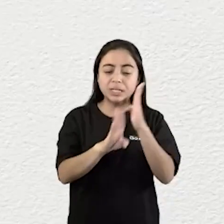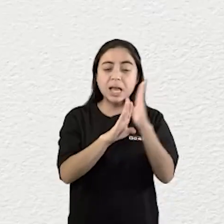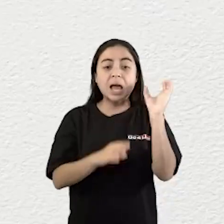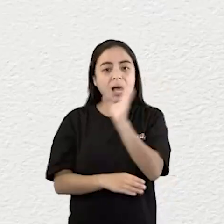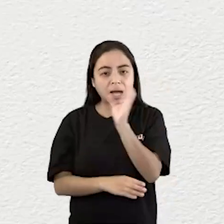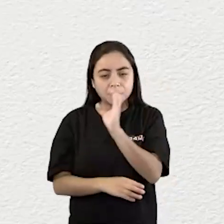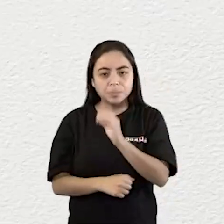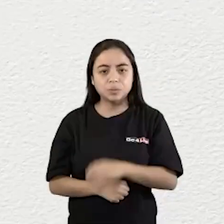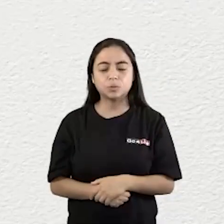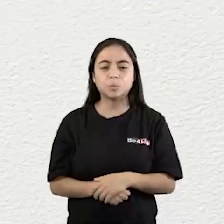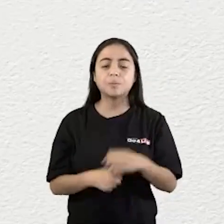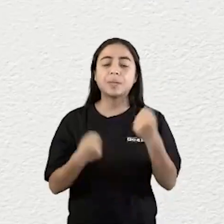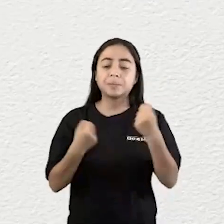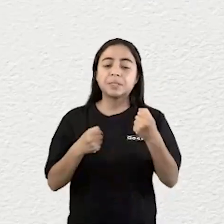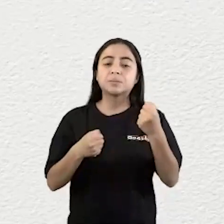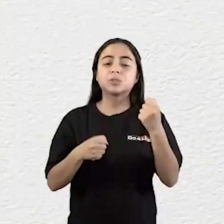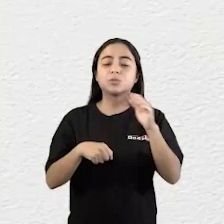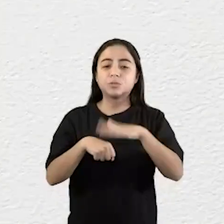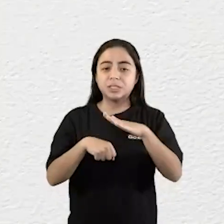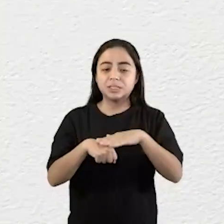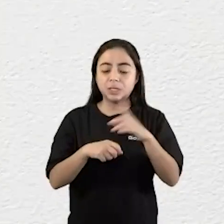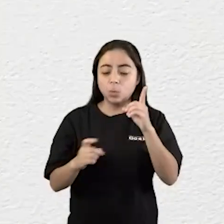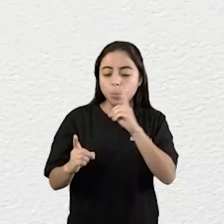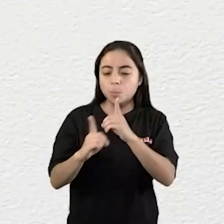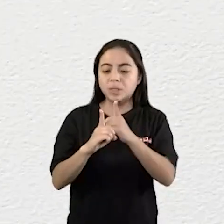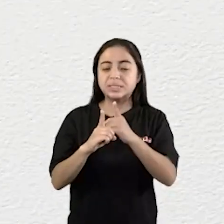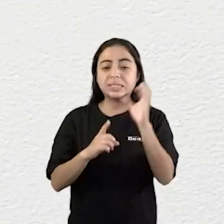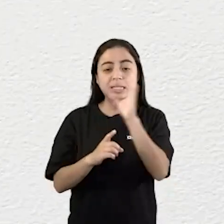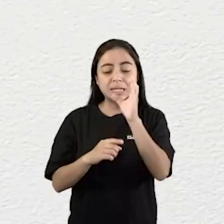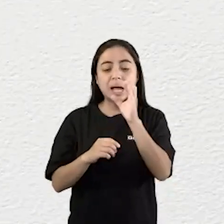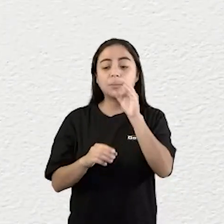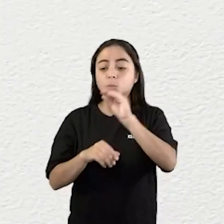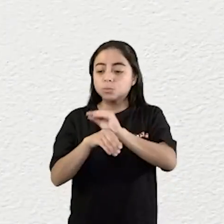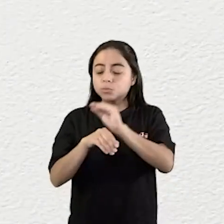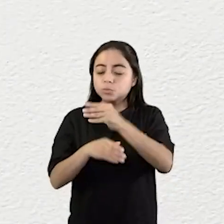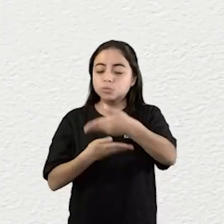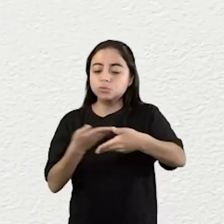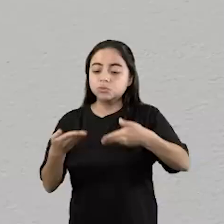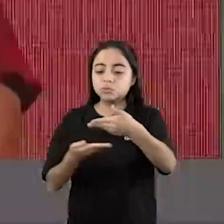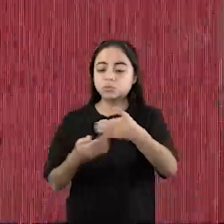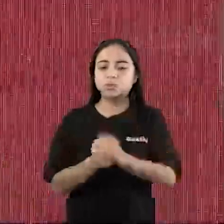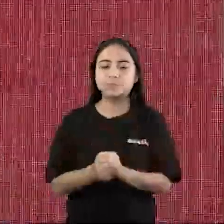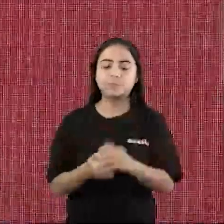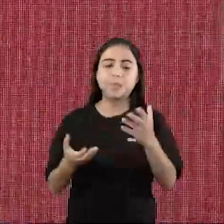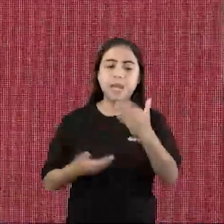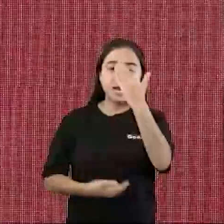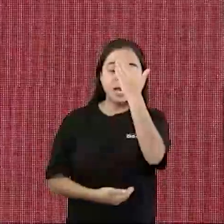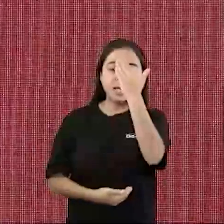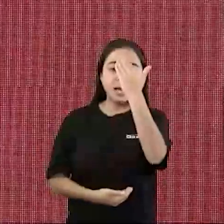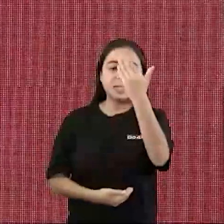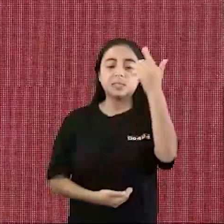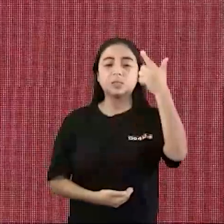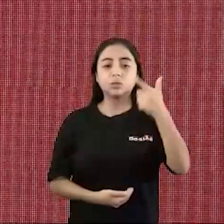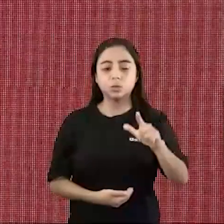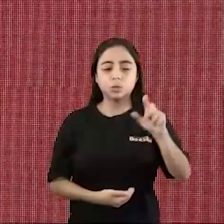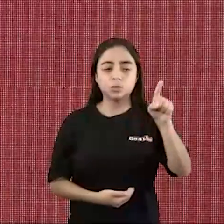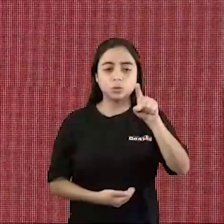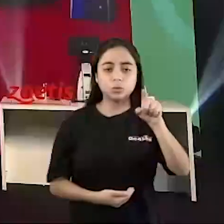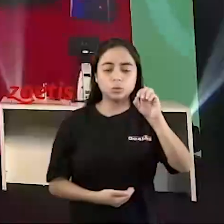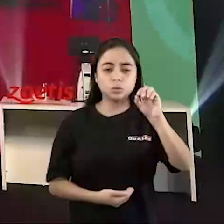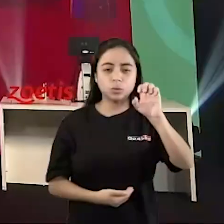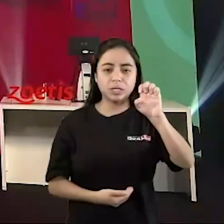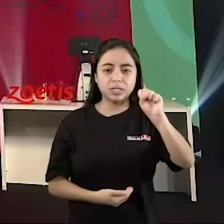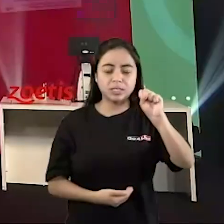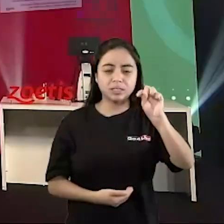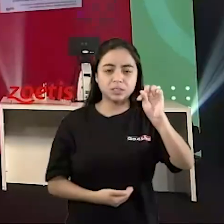rápido, precisamos permitir ao paciente ser tratado rapidamente. Bom, gente, eu queria agradecer mais uma vez a Zoetis pelo